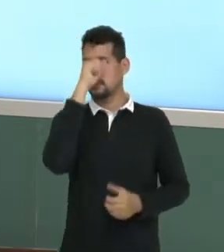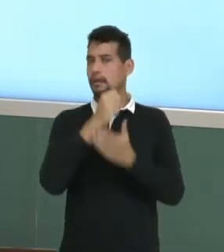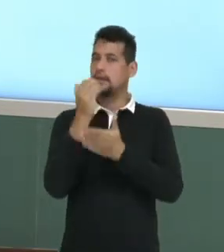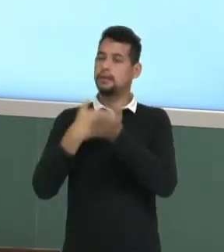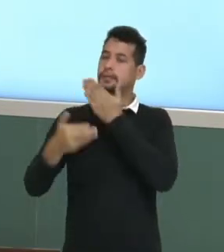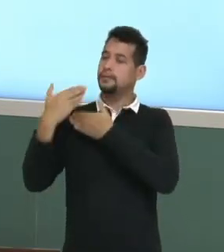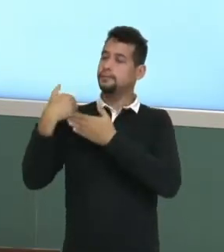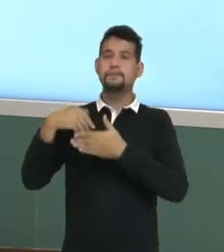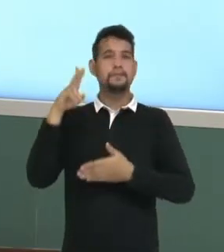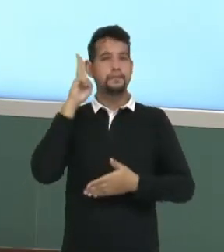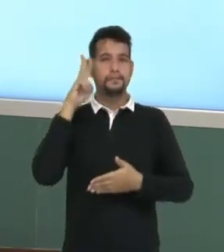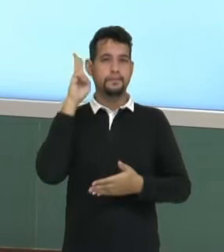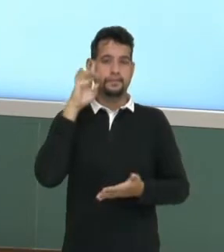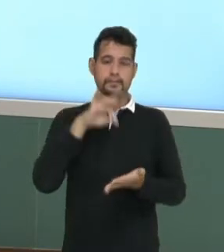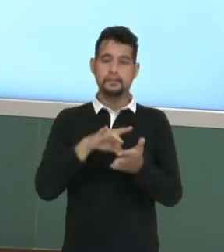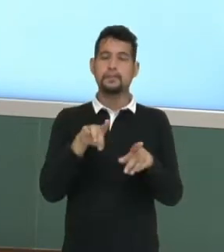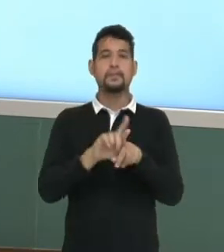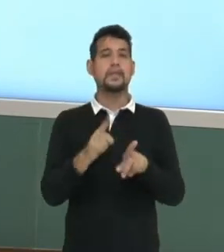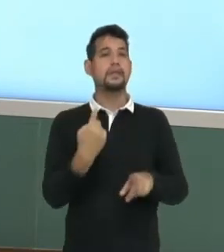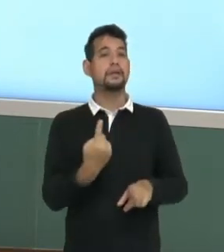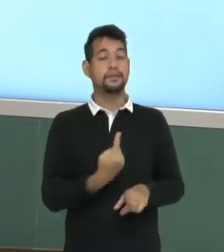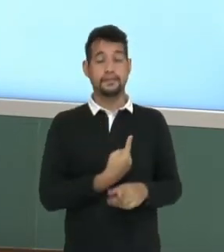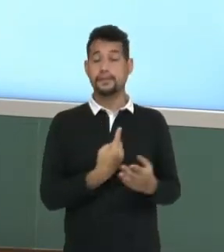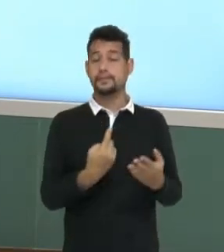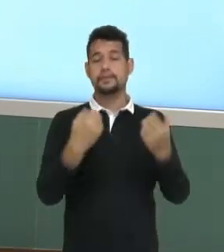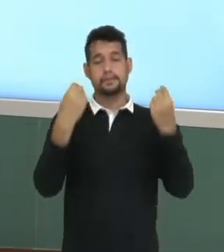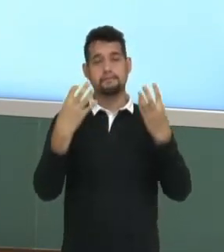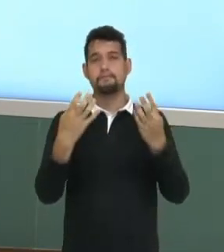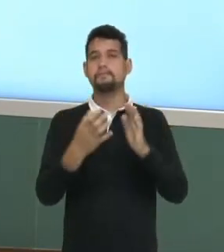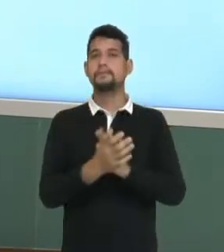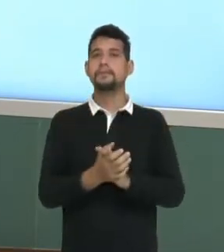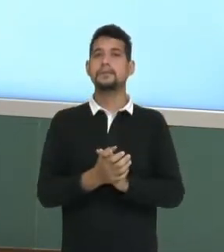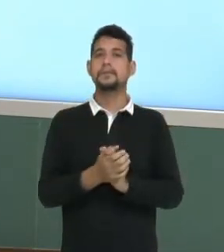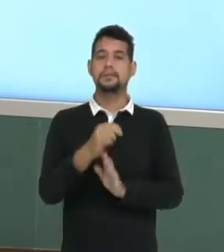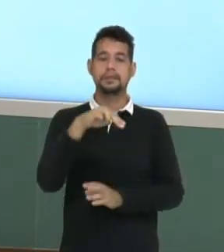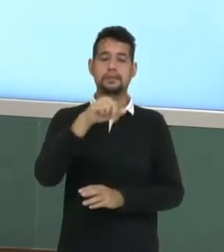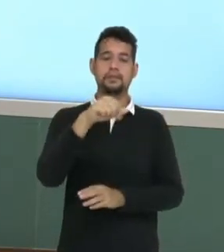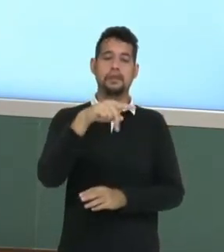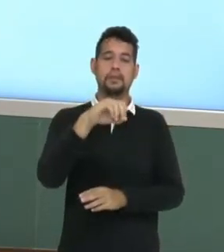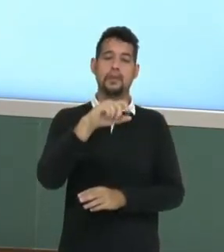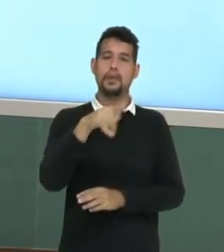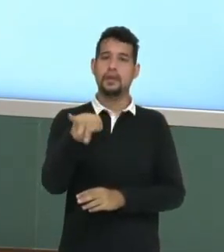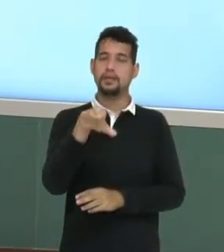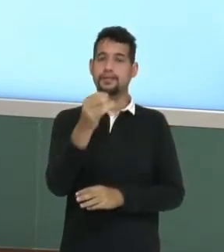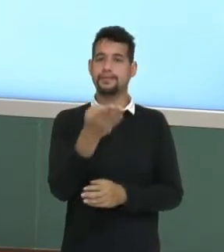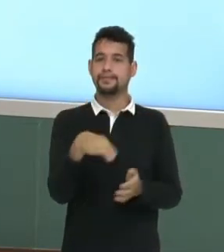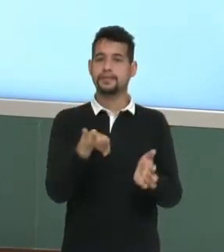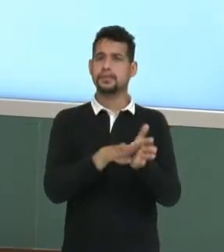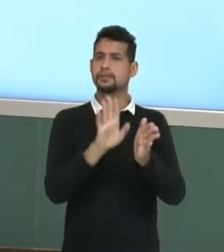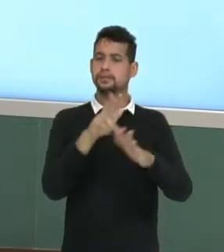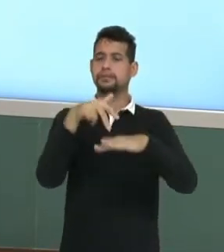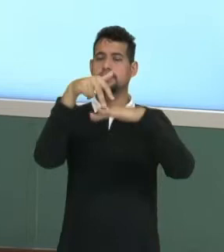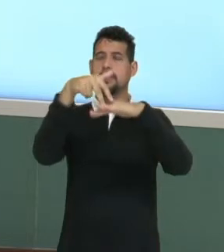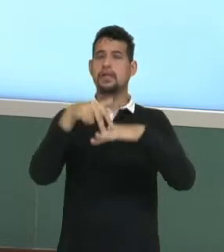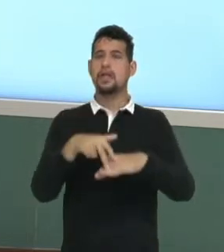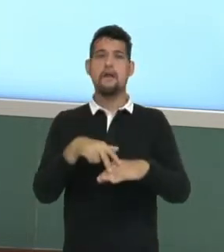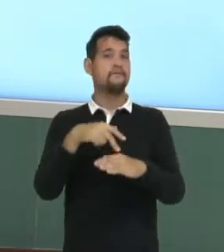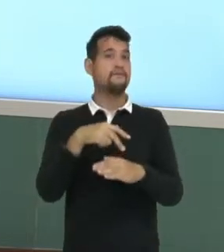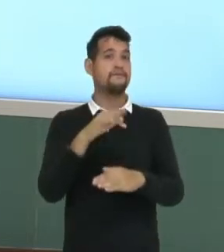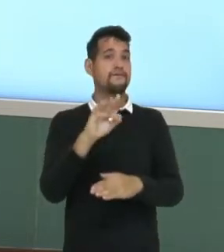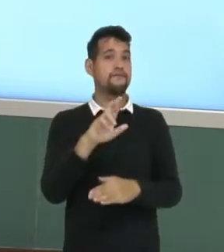aulas de história. Napoleão Bonaparte chegou ao poder na França ao final da Revolução Francesa, no ano